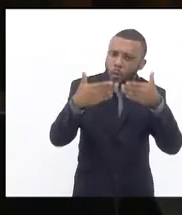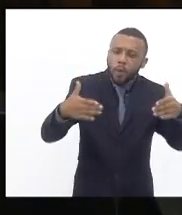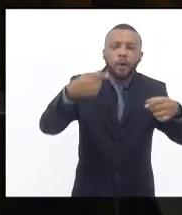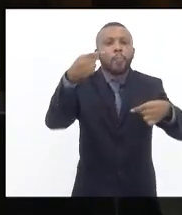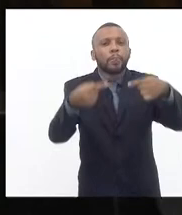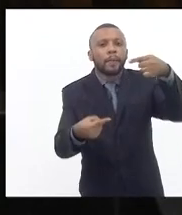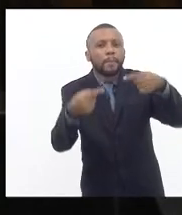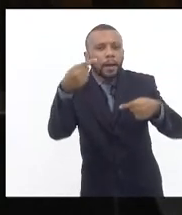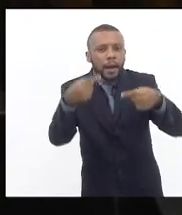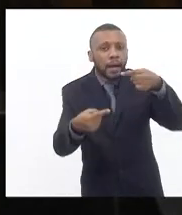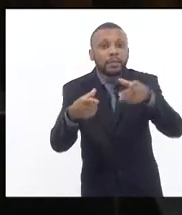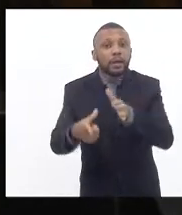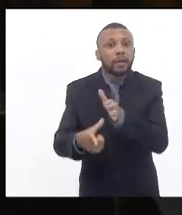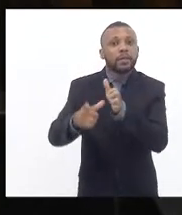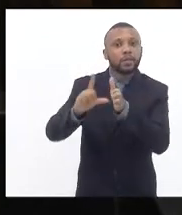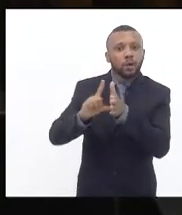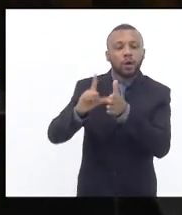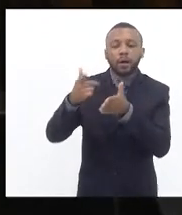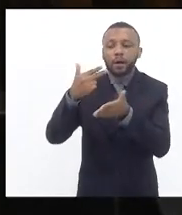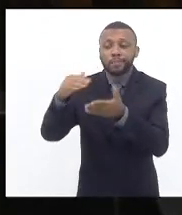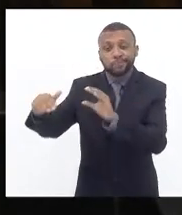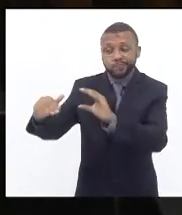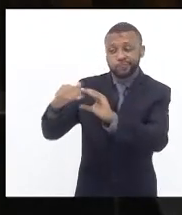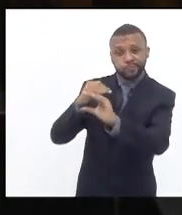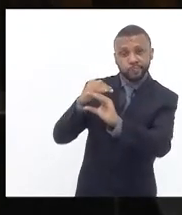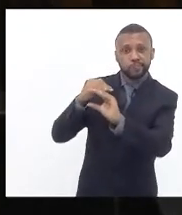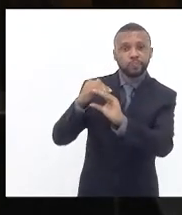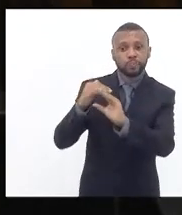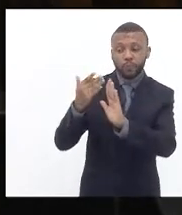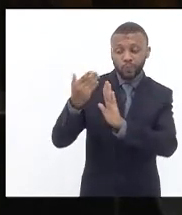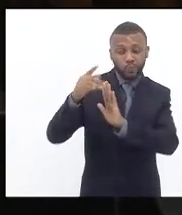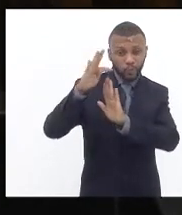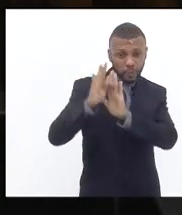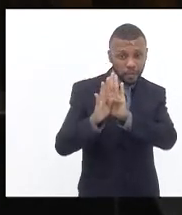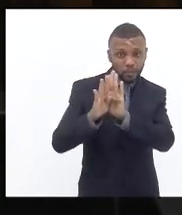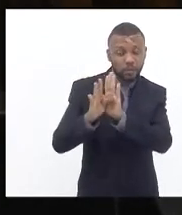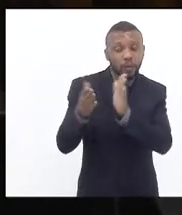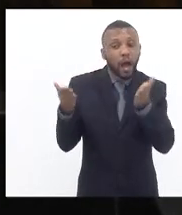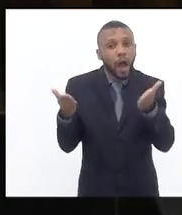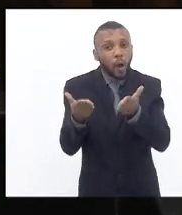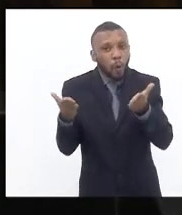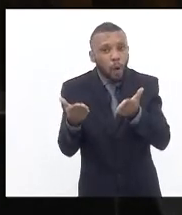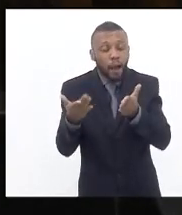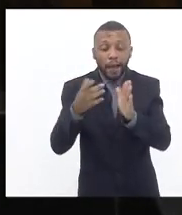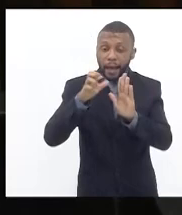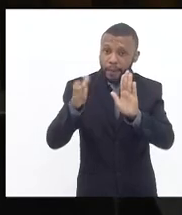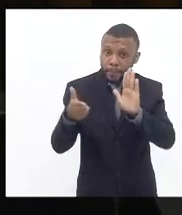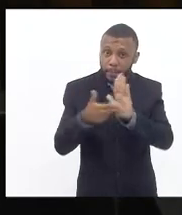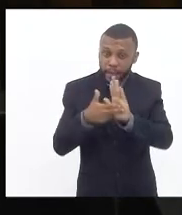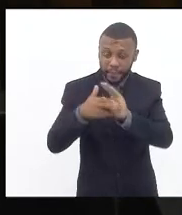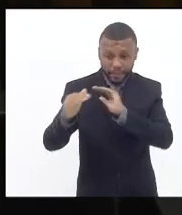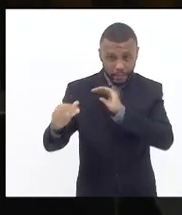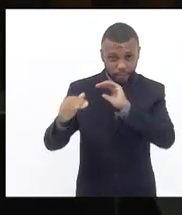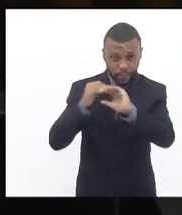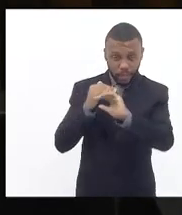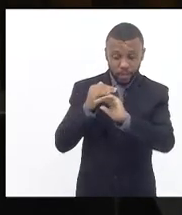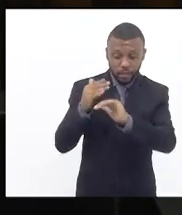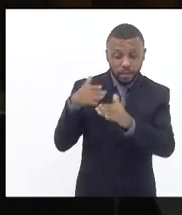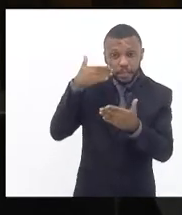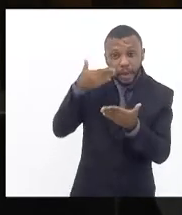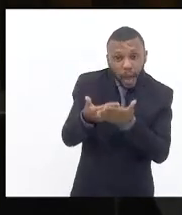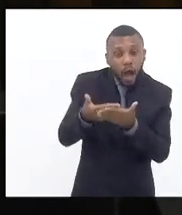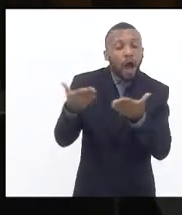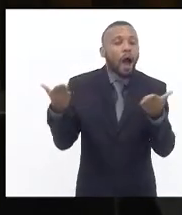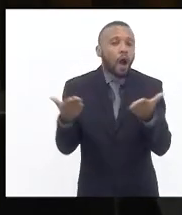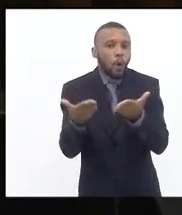debate o anterior à chegada das mensagens As mensagens chegaram agora as emendas essa mensagem chegaram agora e o que a gente tá